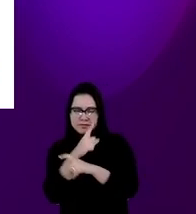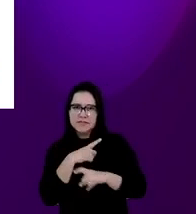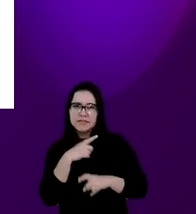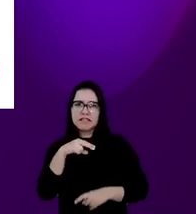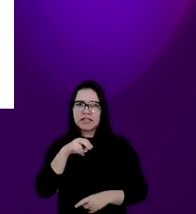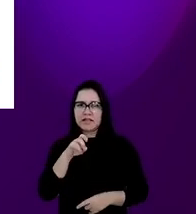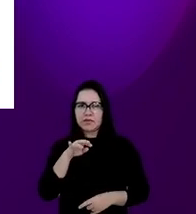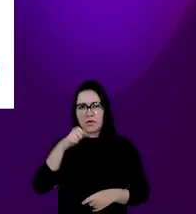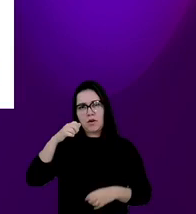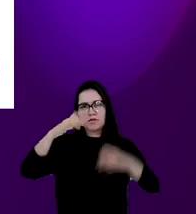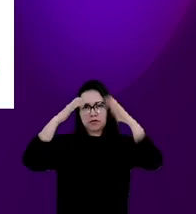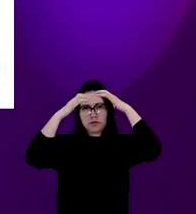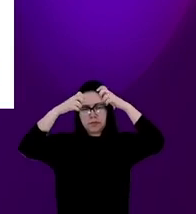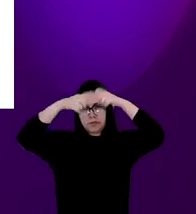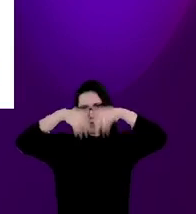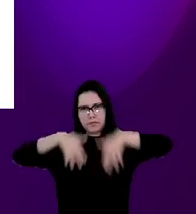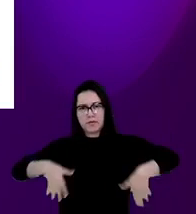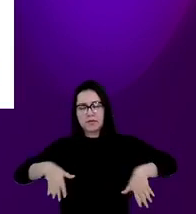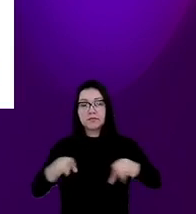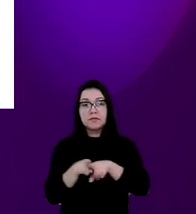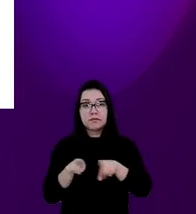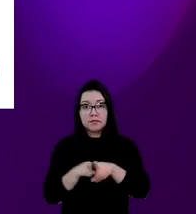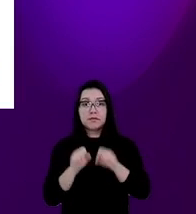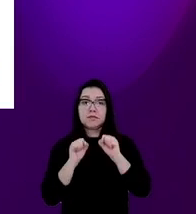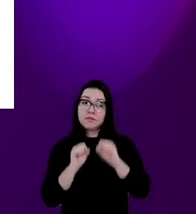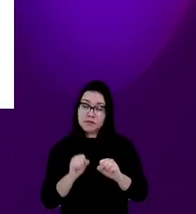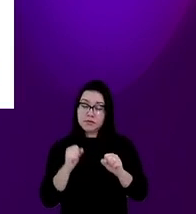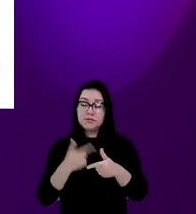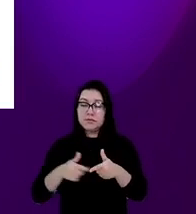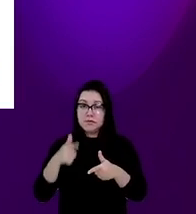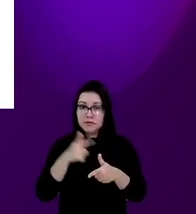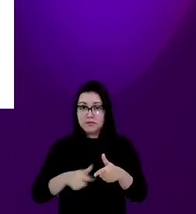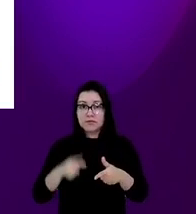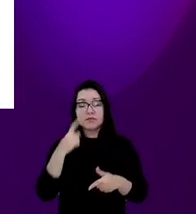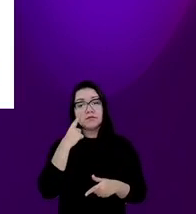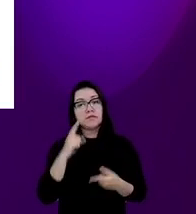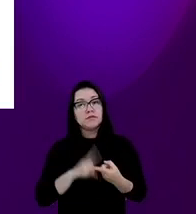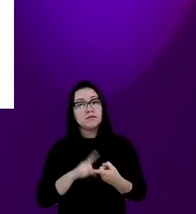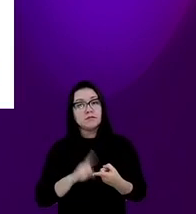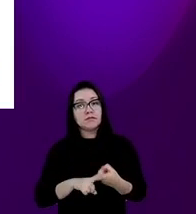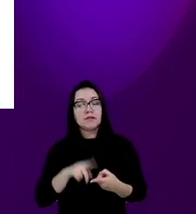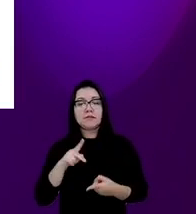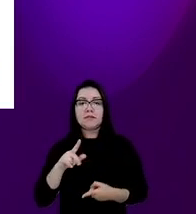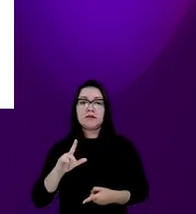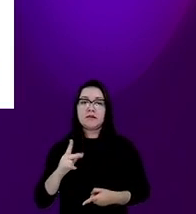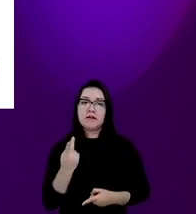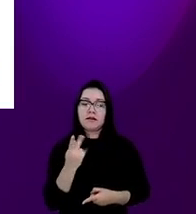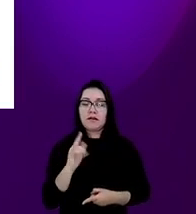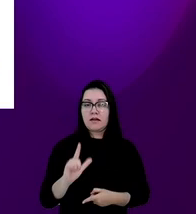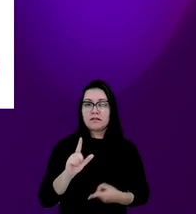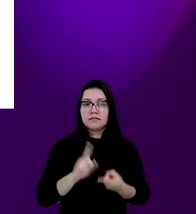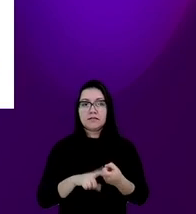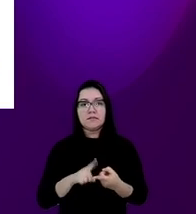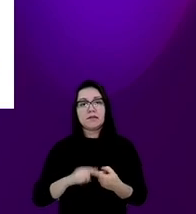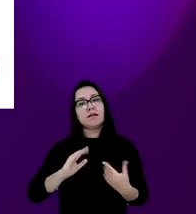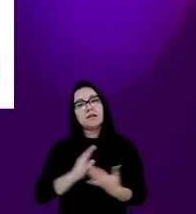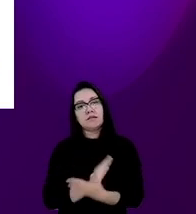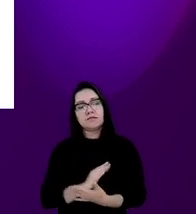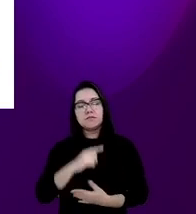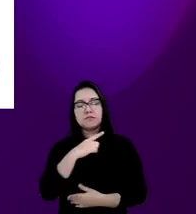neurológicas. Nós também devemos afastar, então, aqueles indivíduos com alta taxa de DHL e aqueles que têm uma